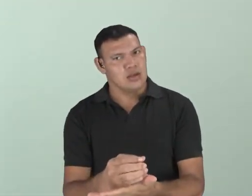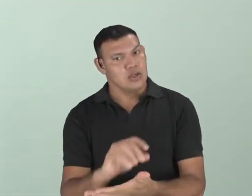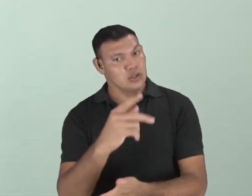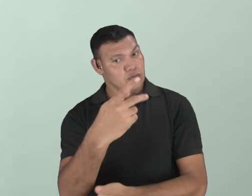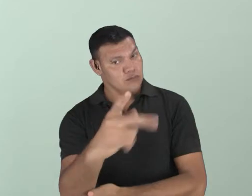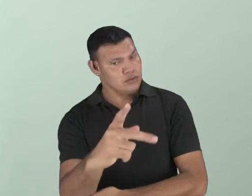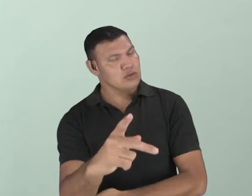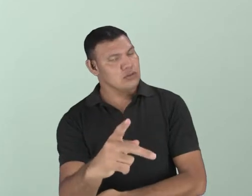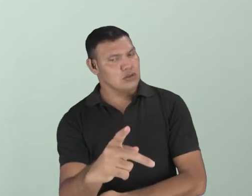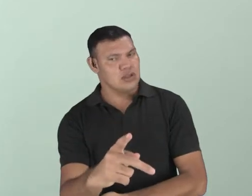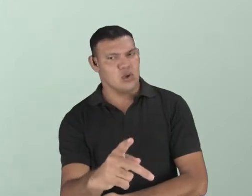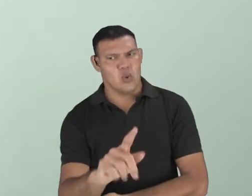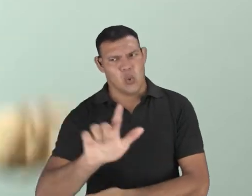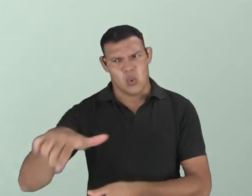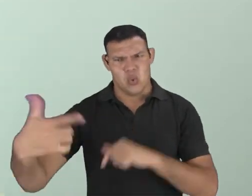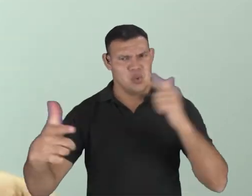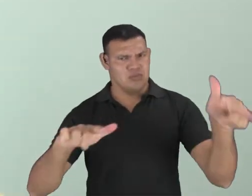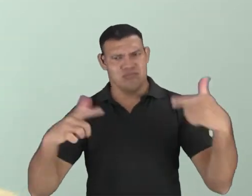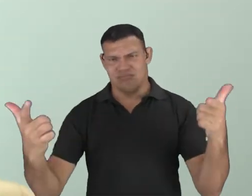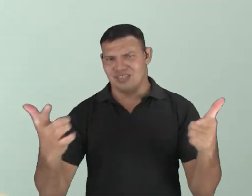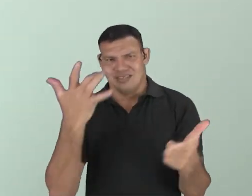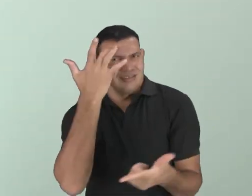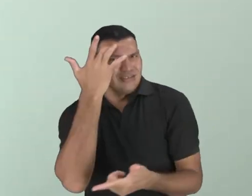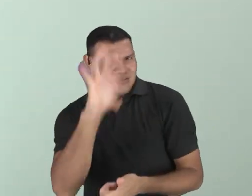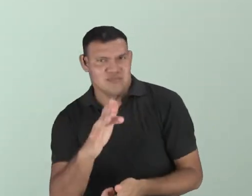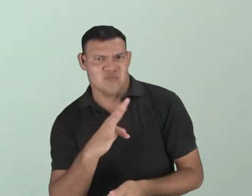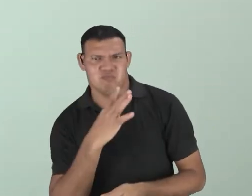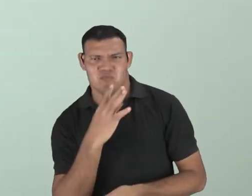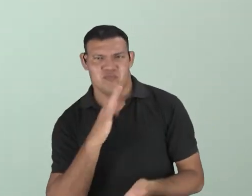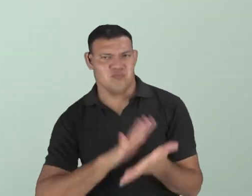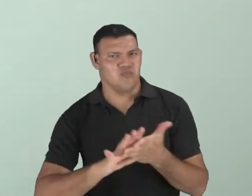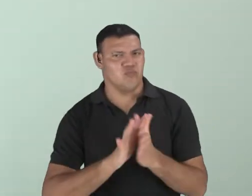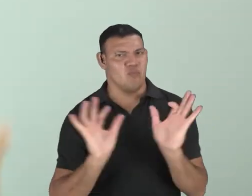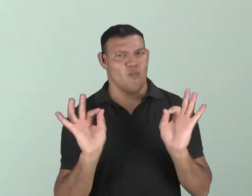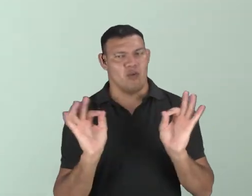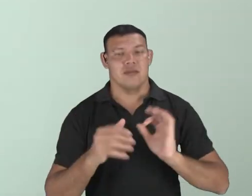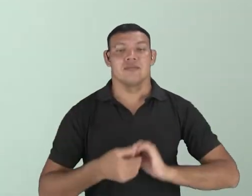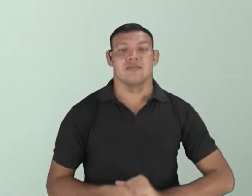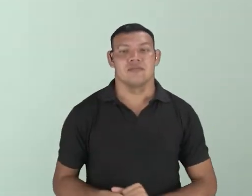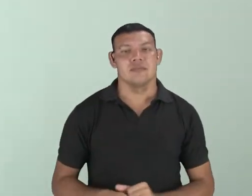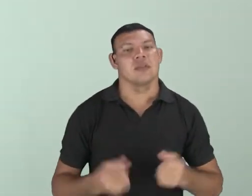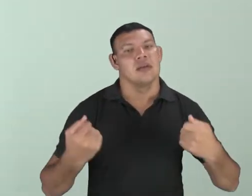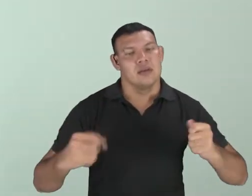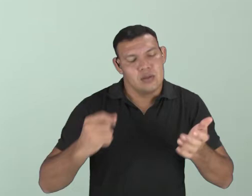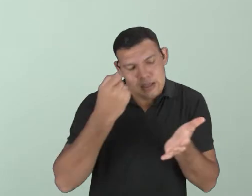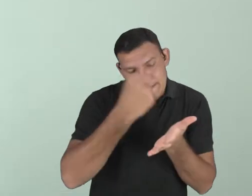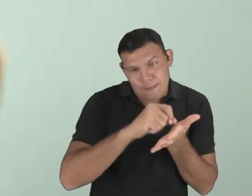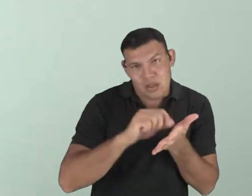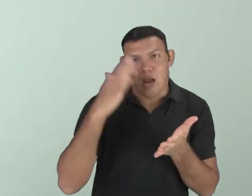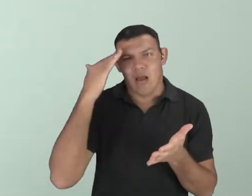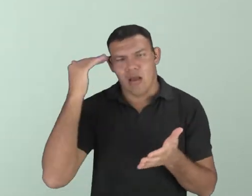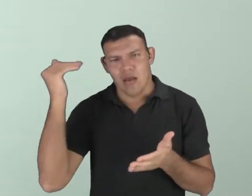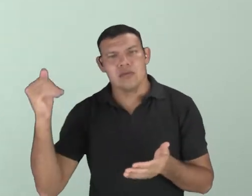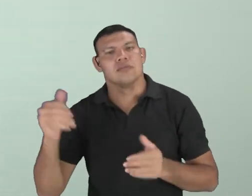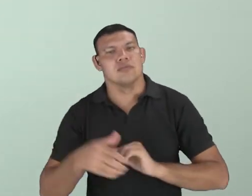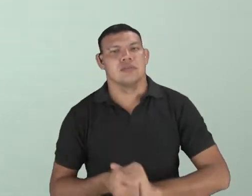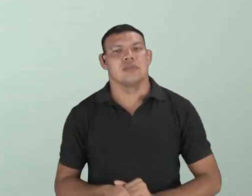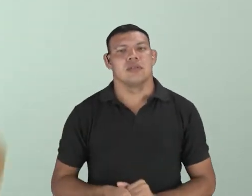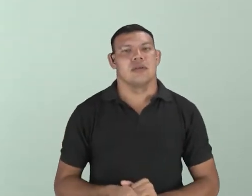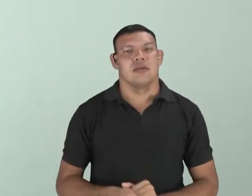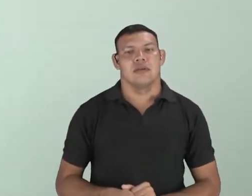tio? Né? Quem é o seu parente? Então você tem que pegar um autor, né, um